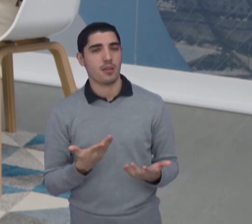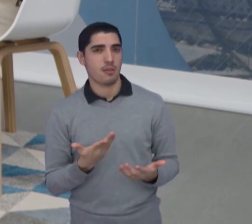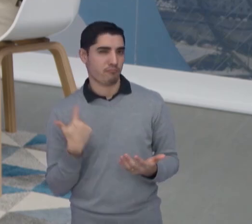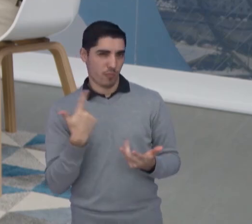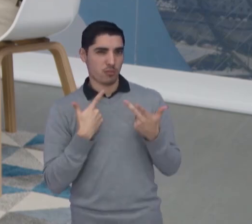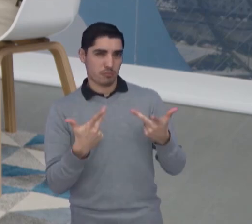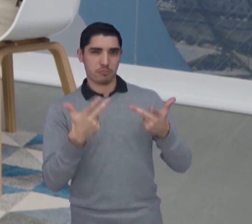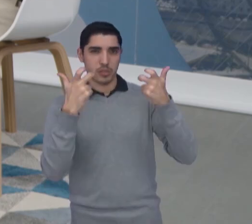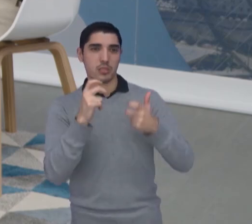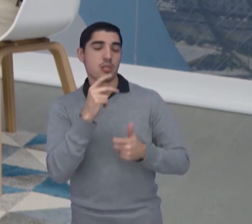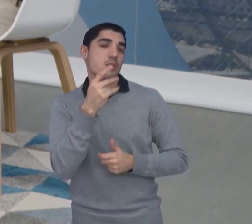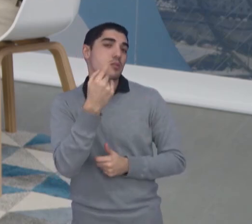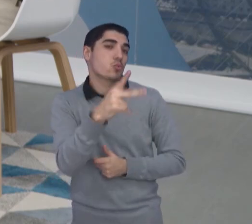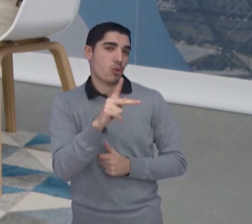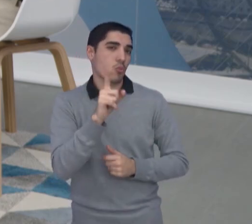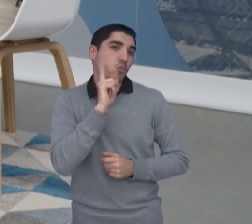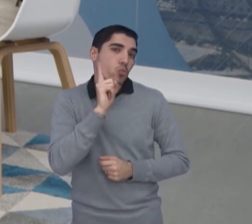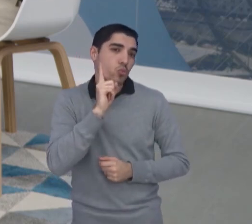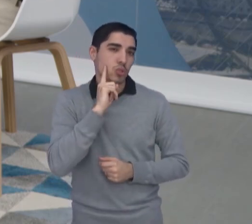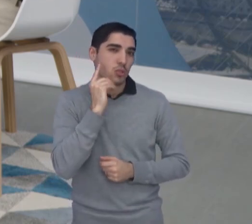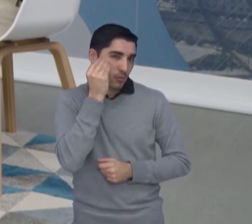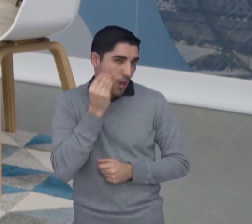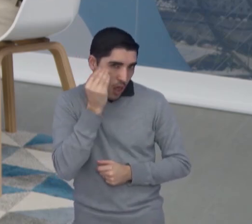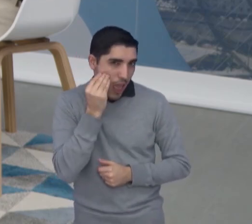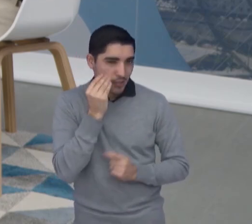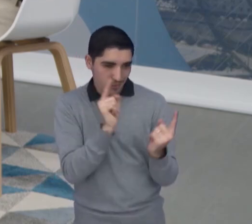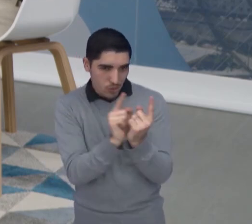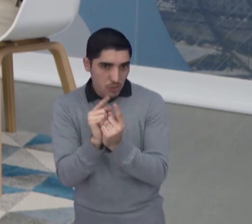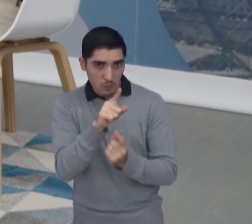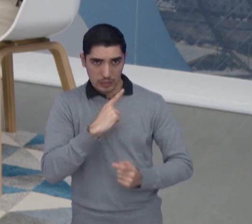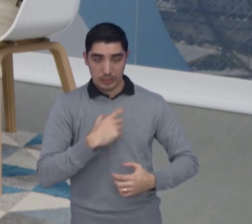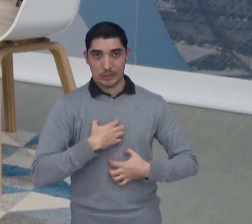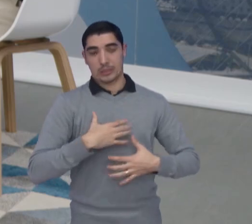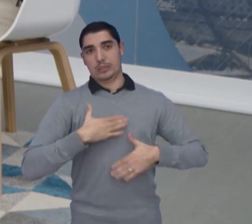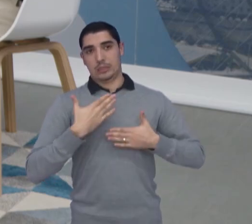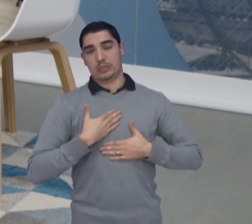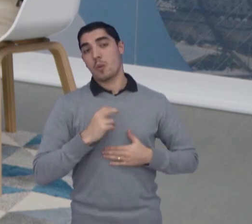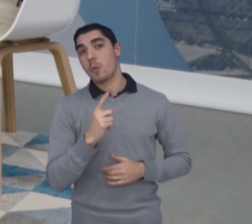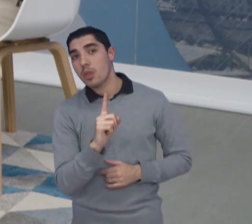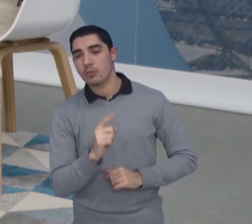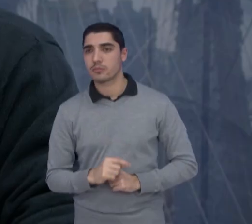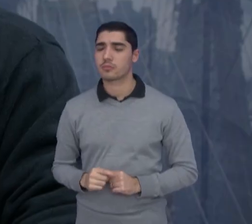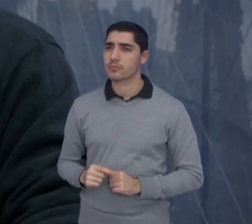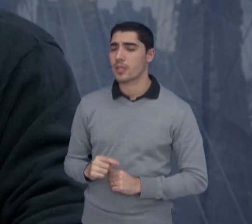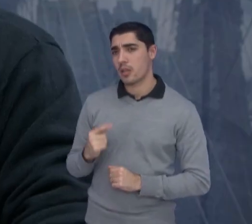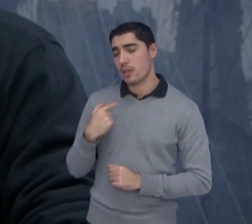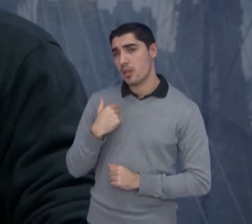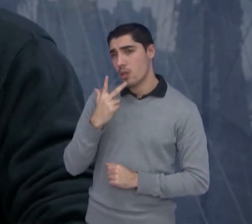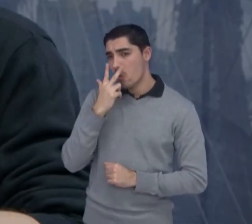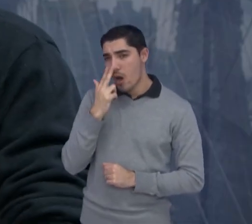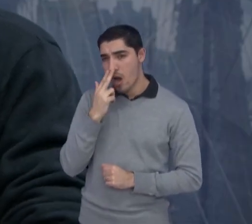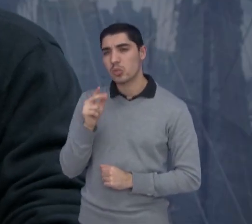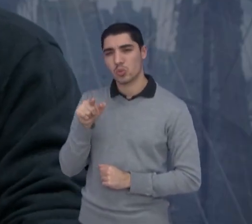do consultório, te espanta, não? Eu acho que esse número está até um pouco defasado. Eu acho que é